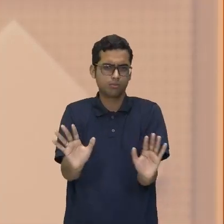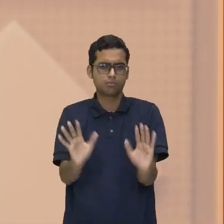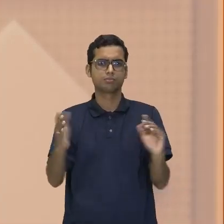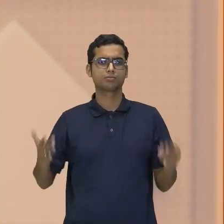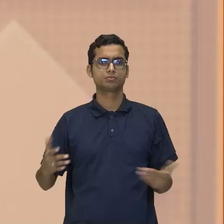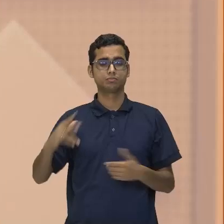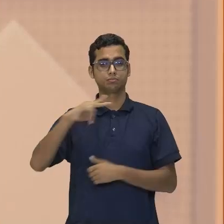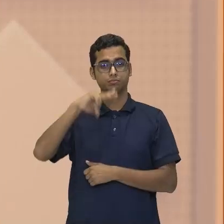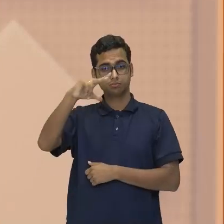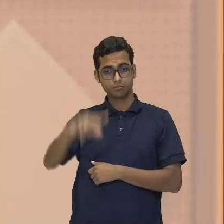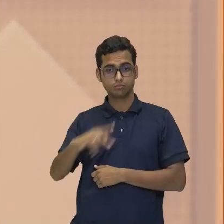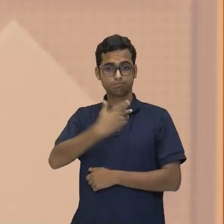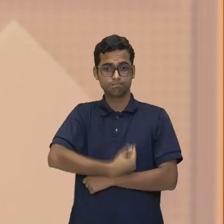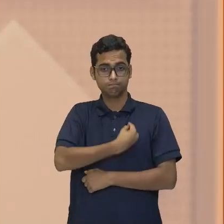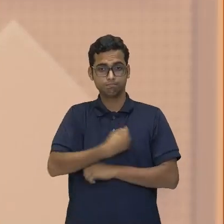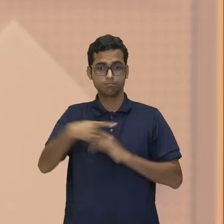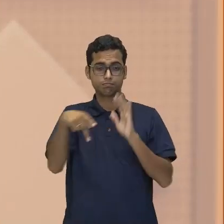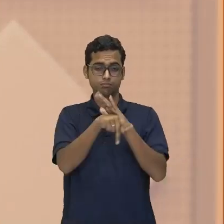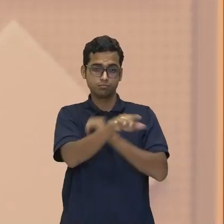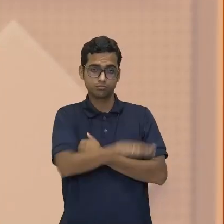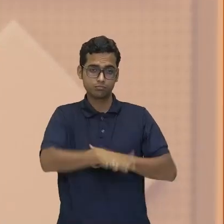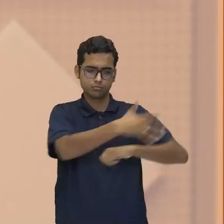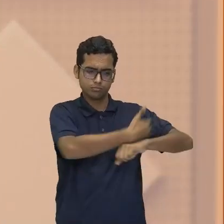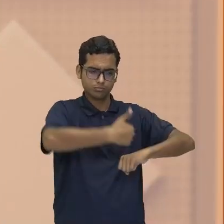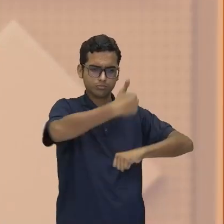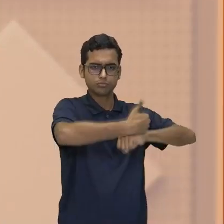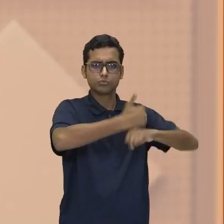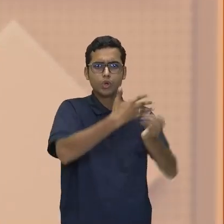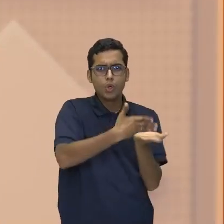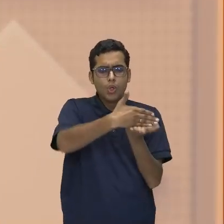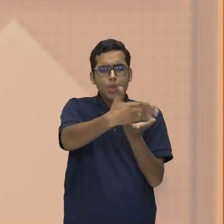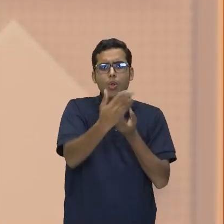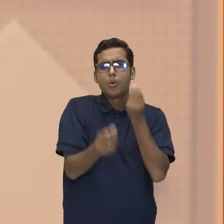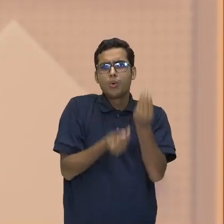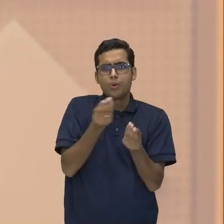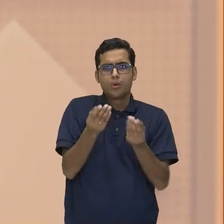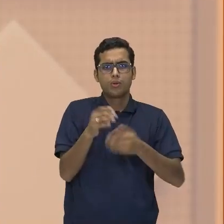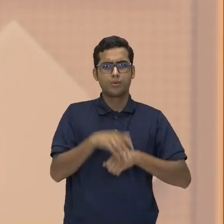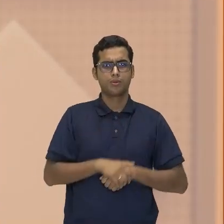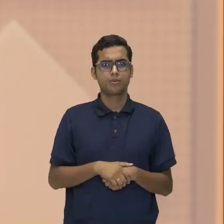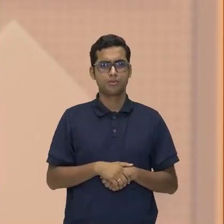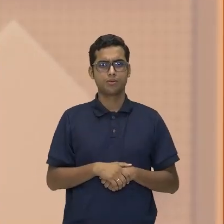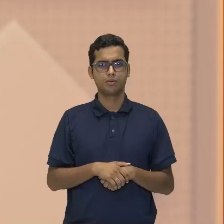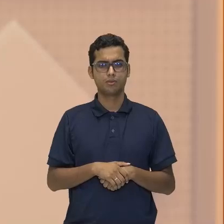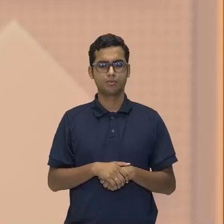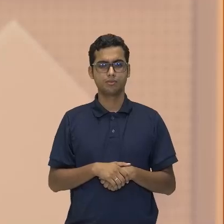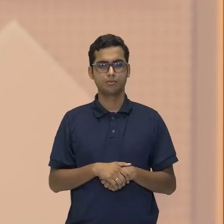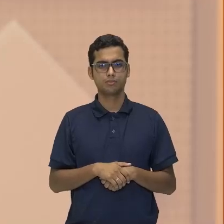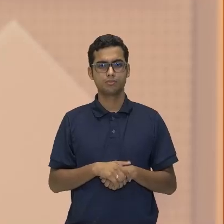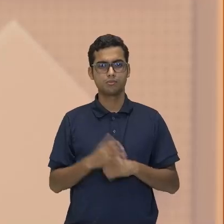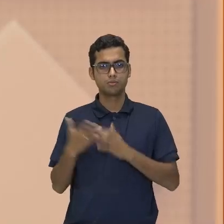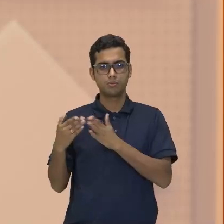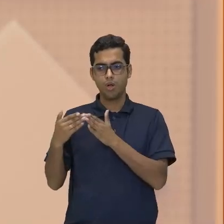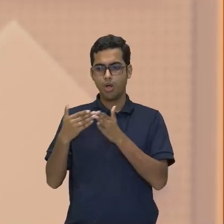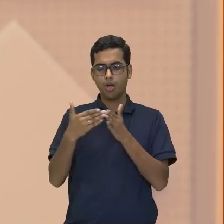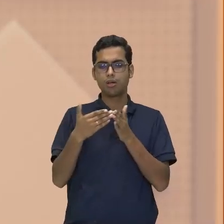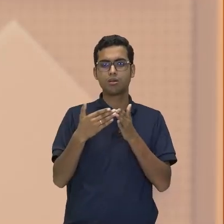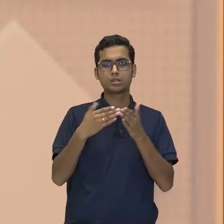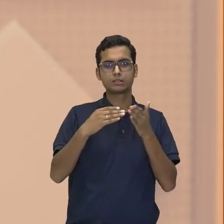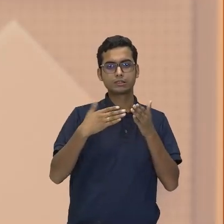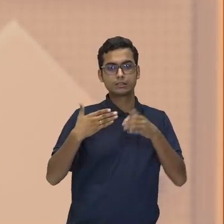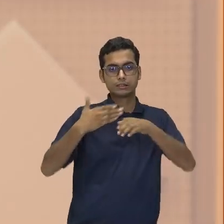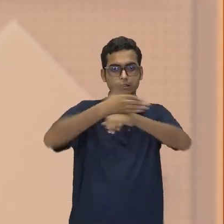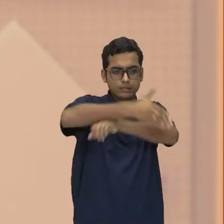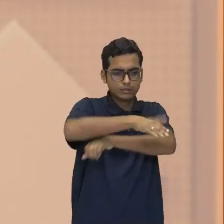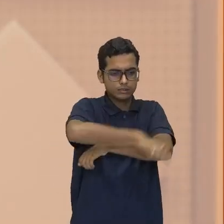que estão aqui na colônia, eles começam a invadir o território, a fazer incursões no território. Eles vão cada